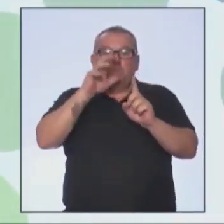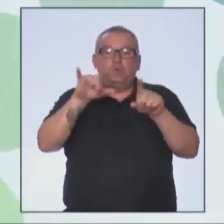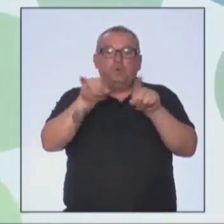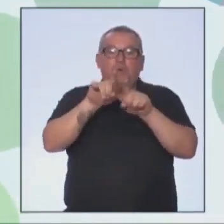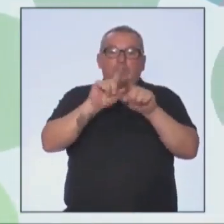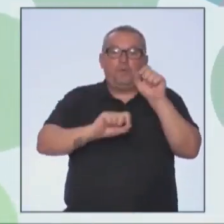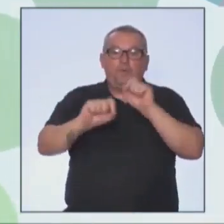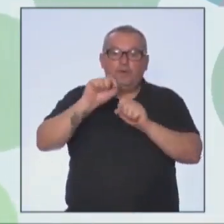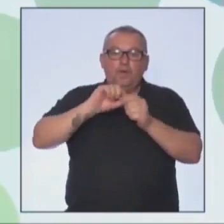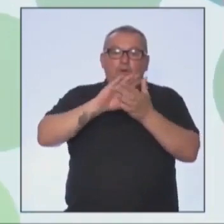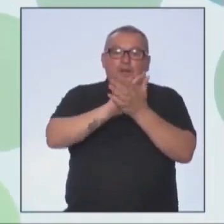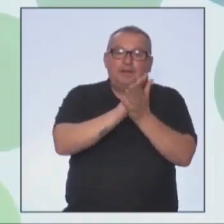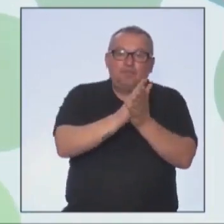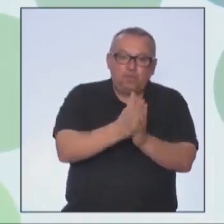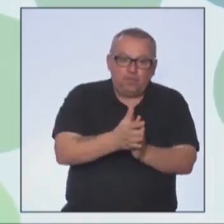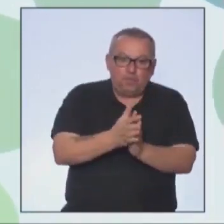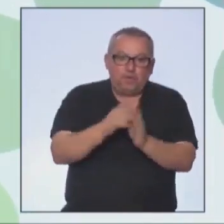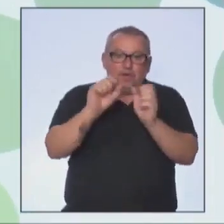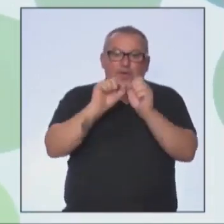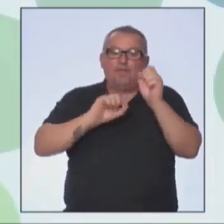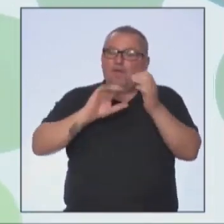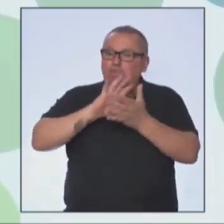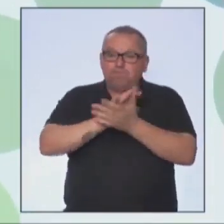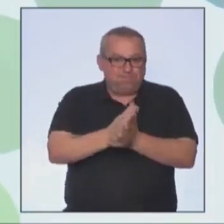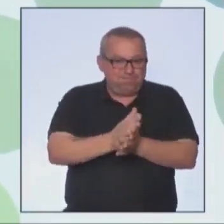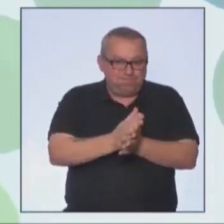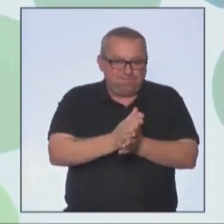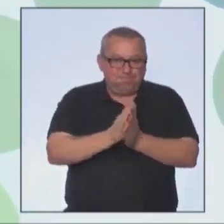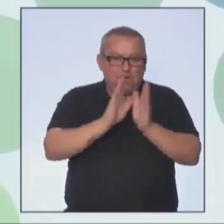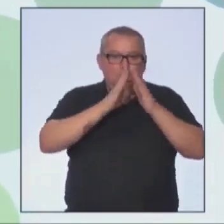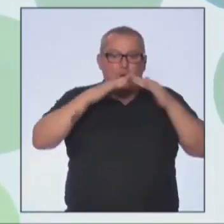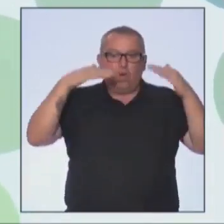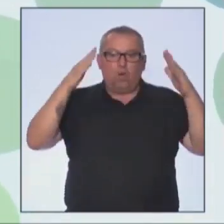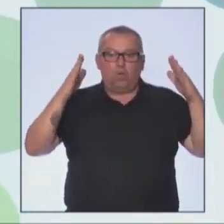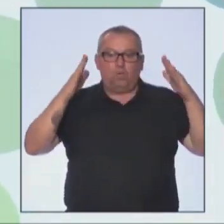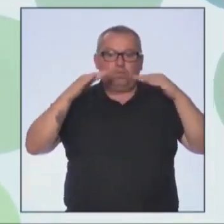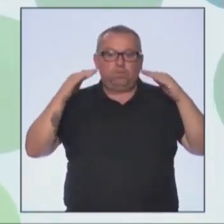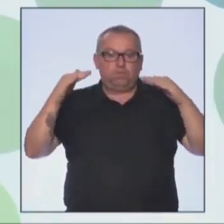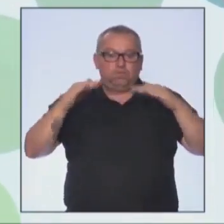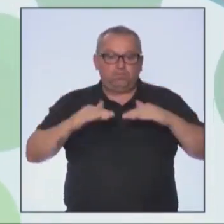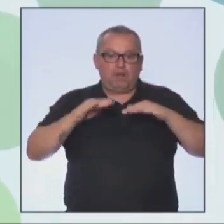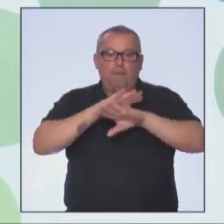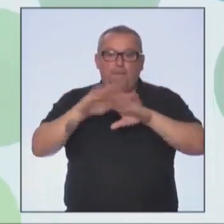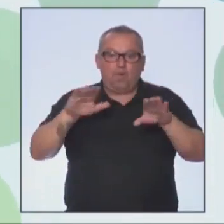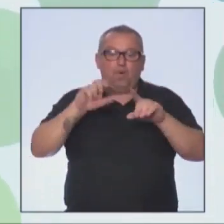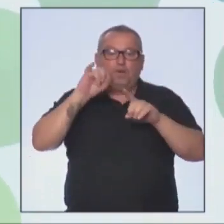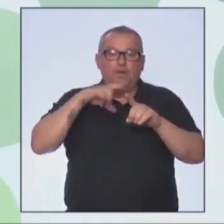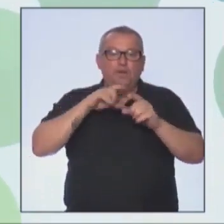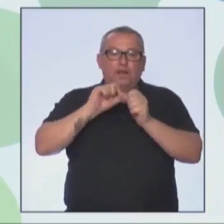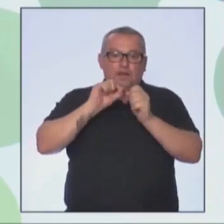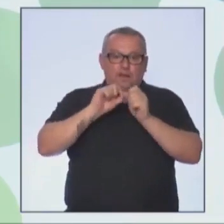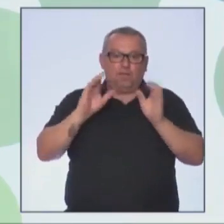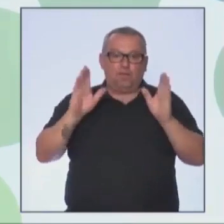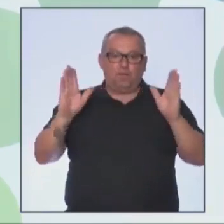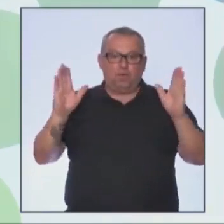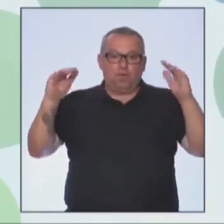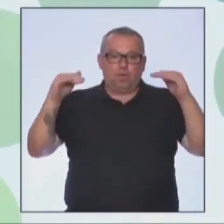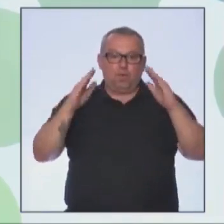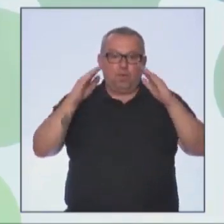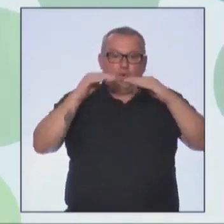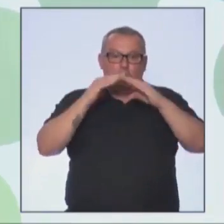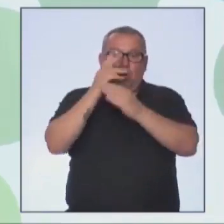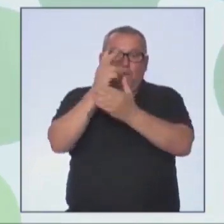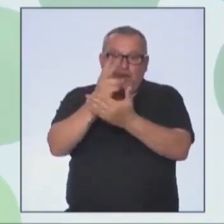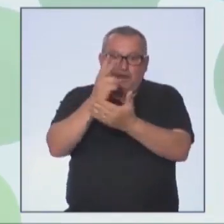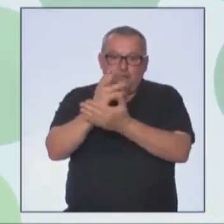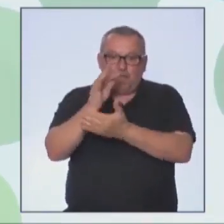interferência destrutiva, onde a gente vai ter a destruição da onda. A onda vai se anular. Agora, então, se a construtiva a gente tem duas ondas com a